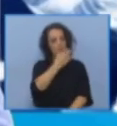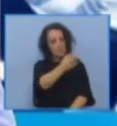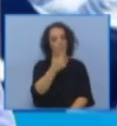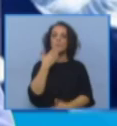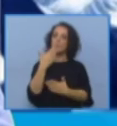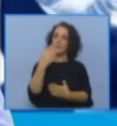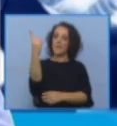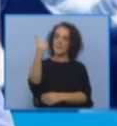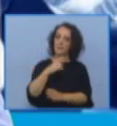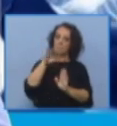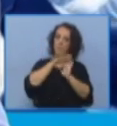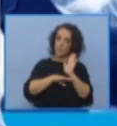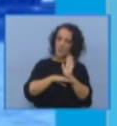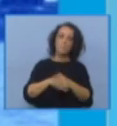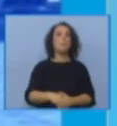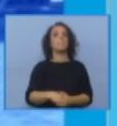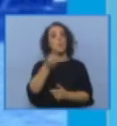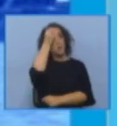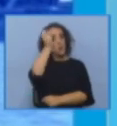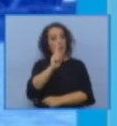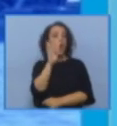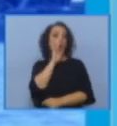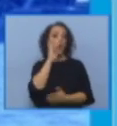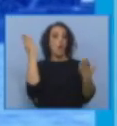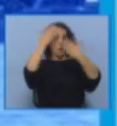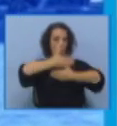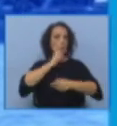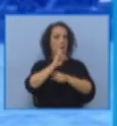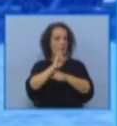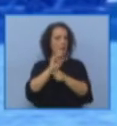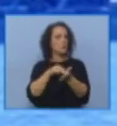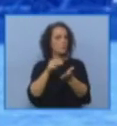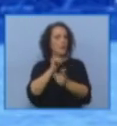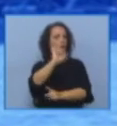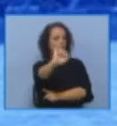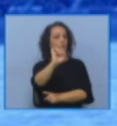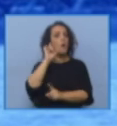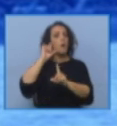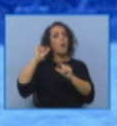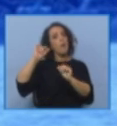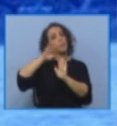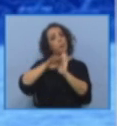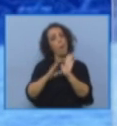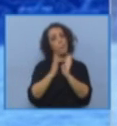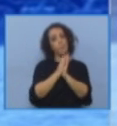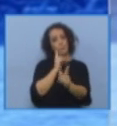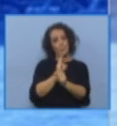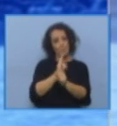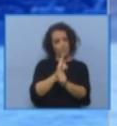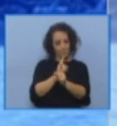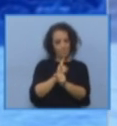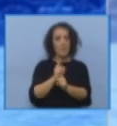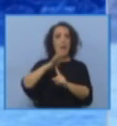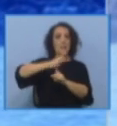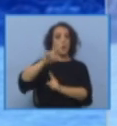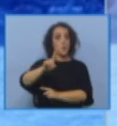A sua presença hoje aqui no nosso programa. Não esqueça que logo à noite ainda espera por si a edição rádio do programa Eclésia. É na Antena